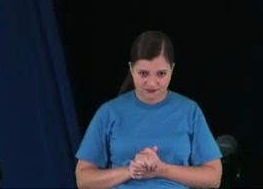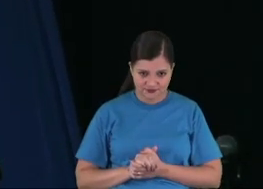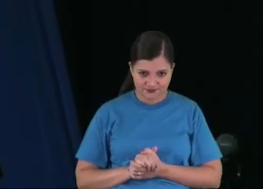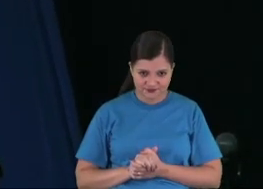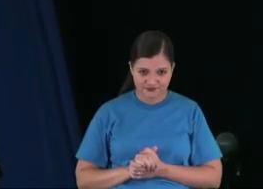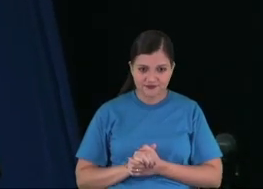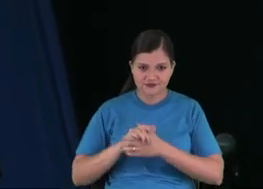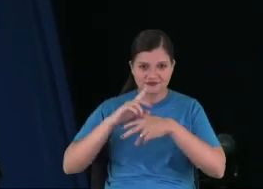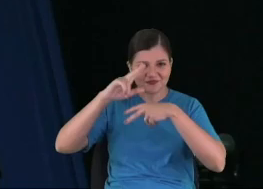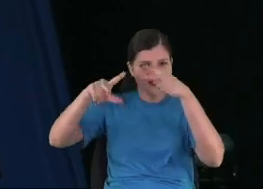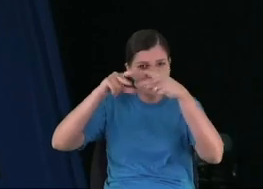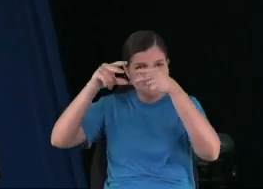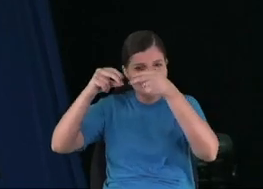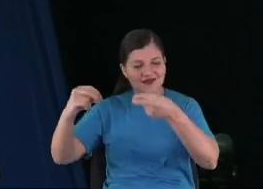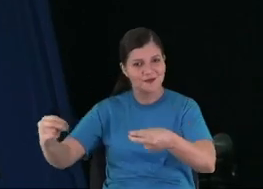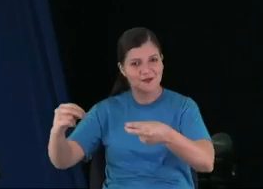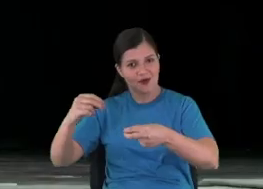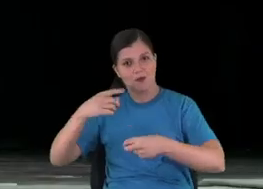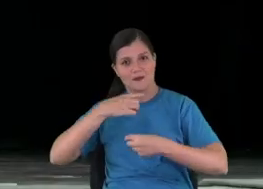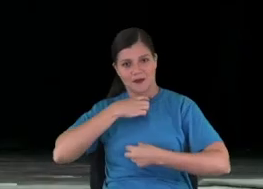Ganhou uma medalha